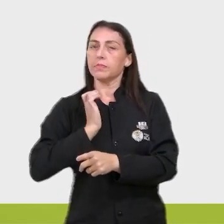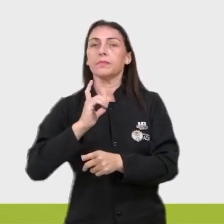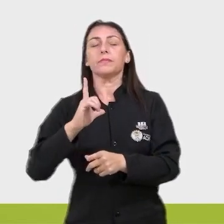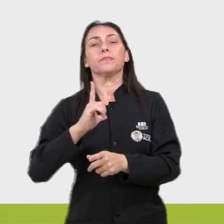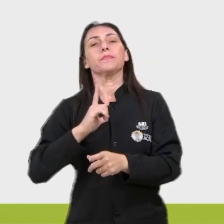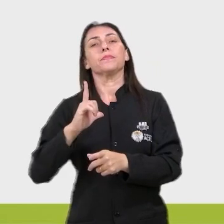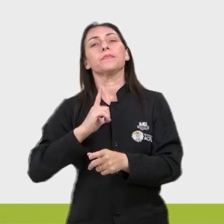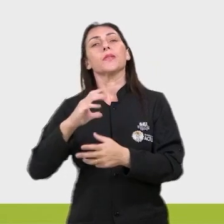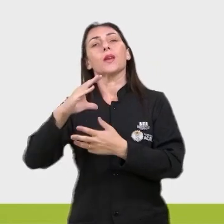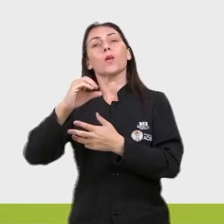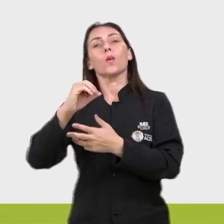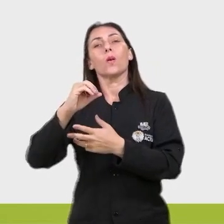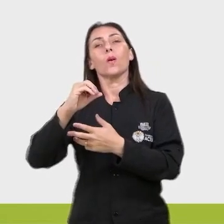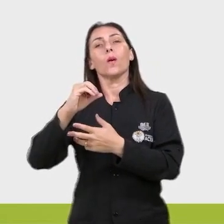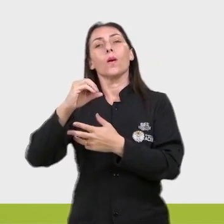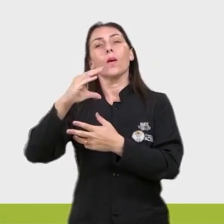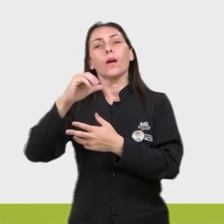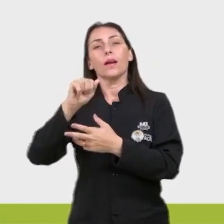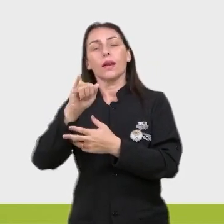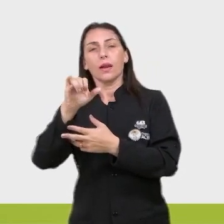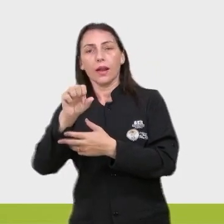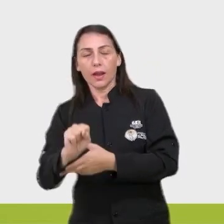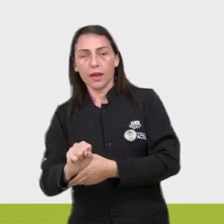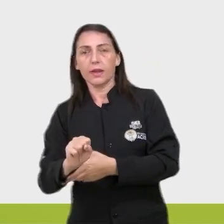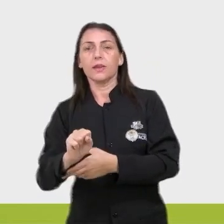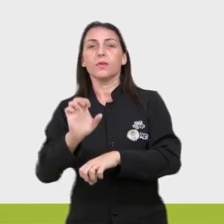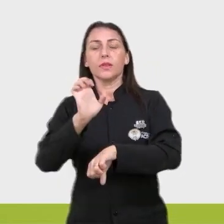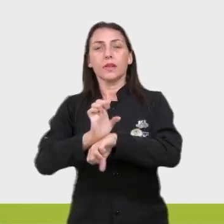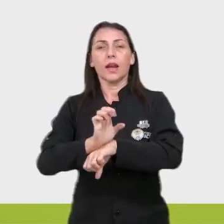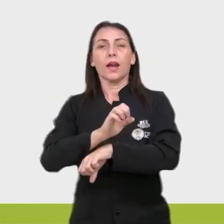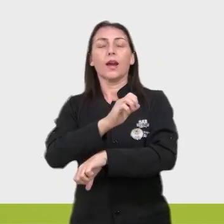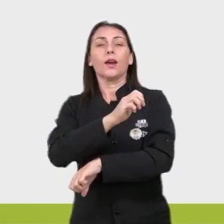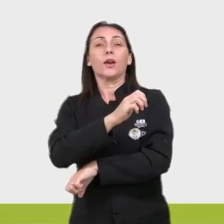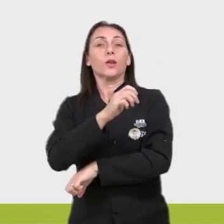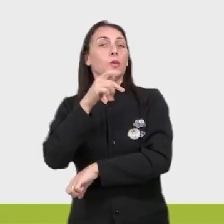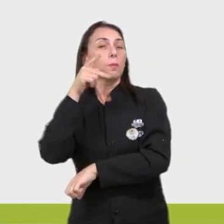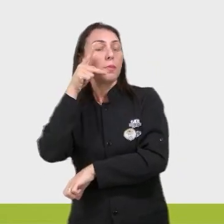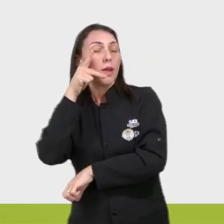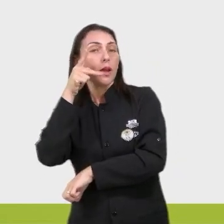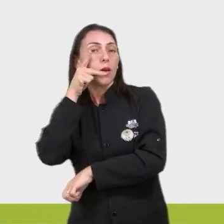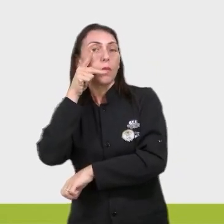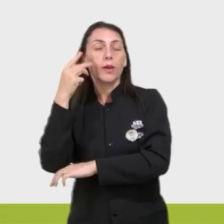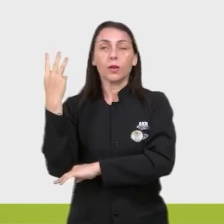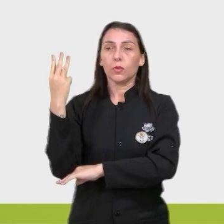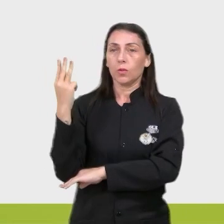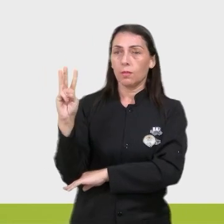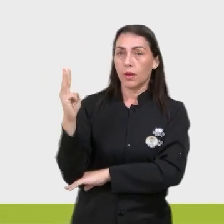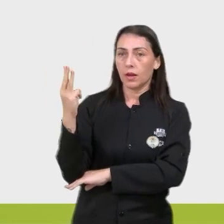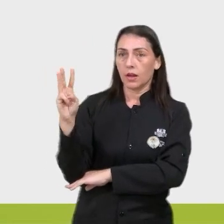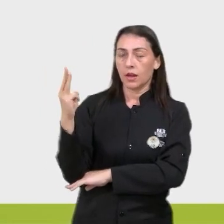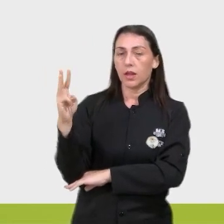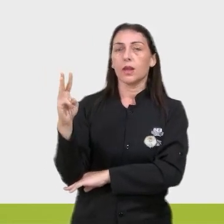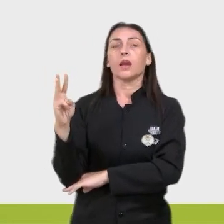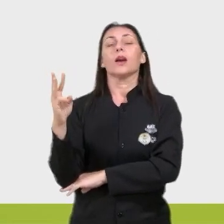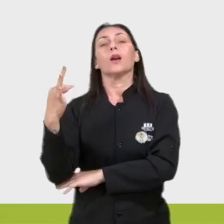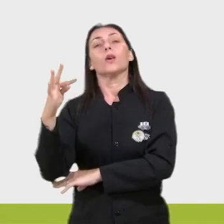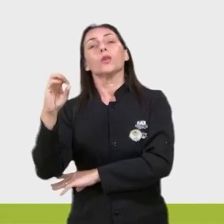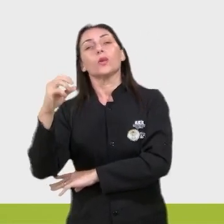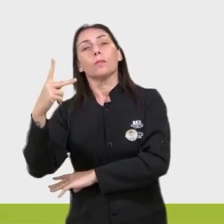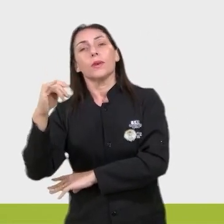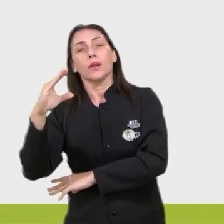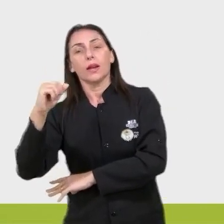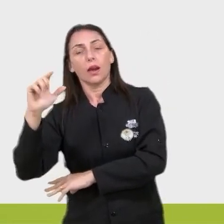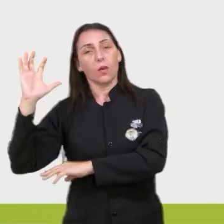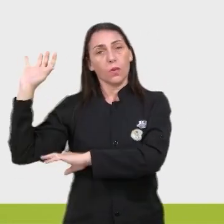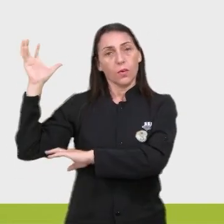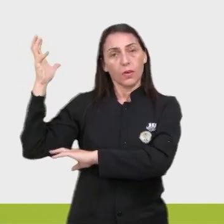Mata dos Cocais, que abrange os estados do Piauí e do Maranhão. O clima é tropical, típico ou semiúmido.